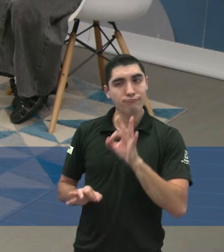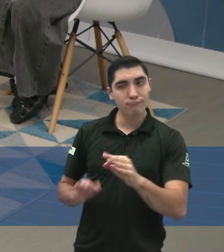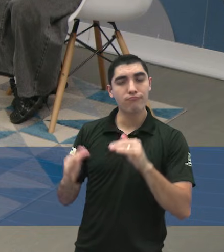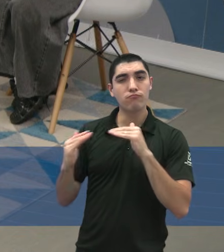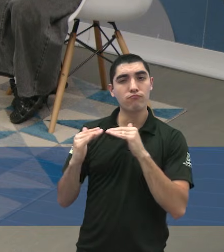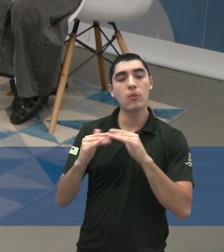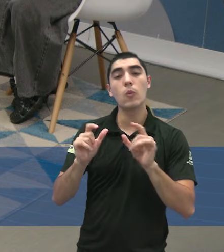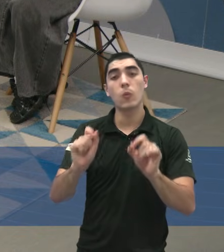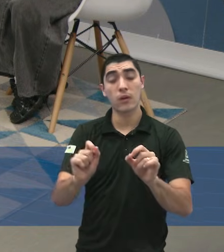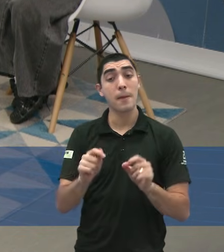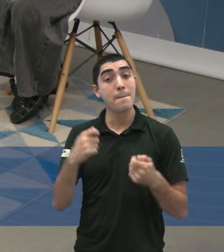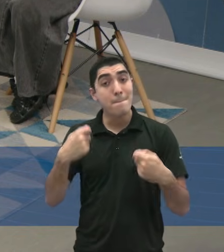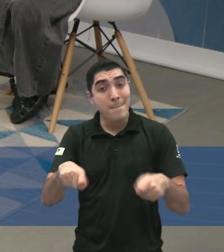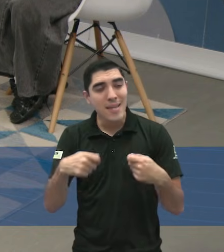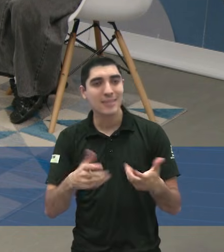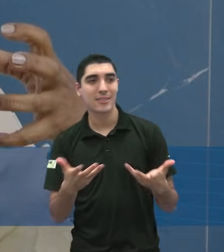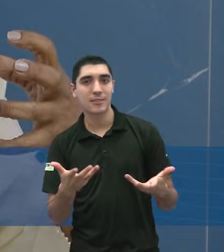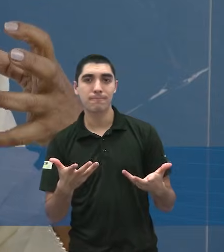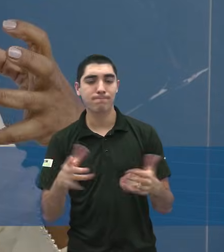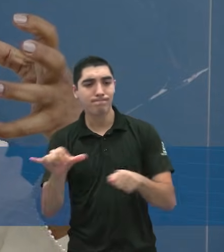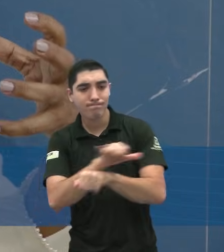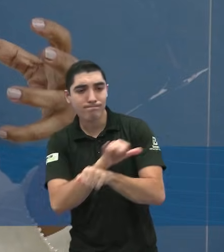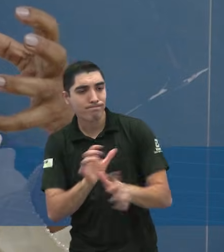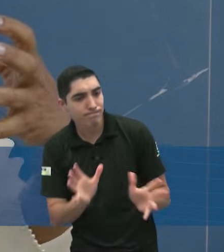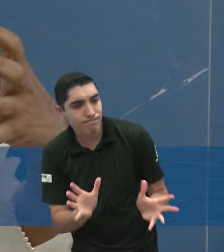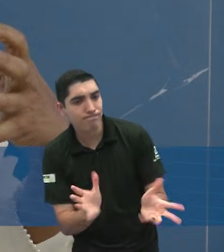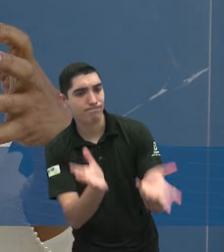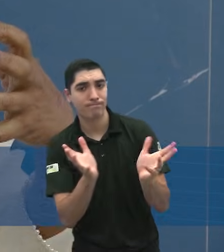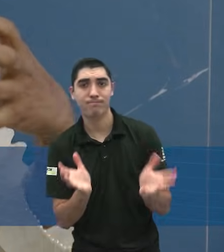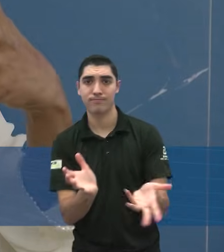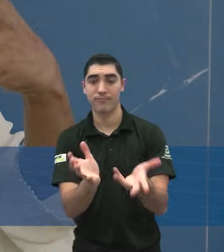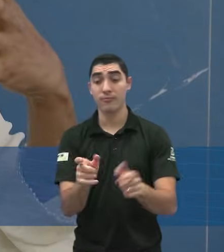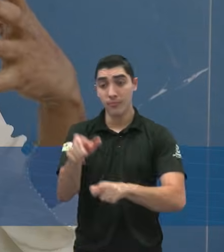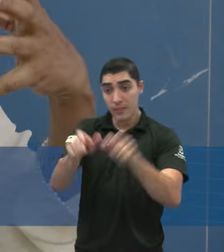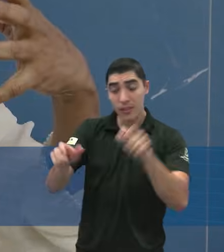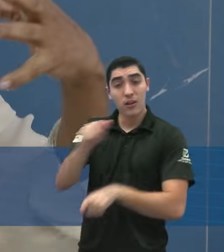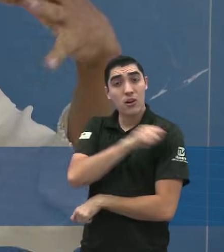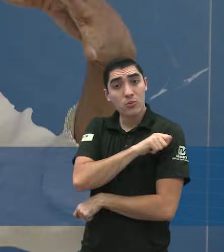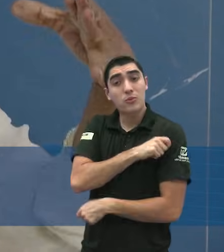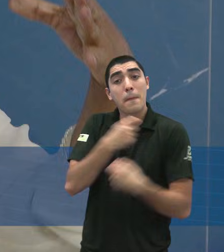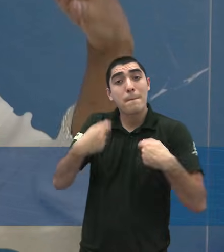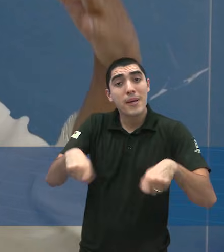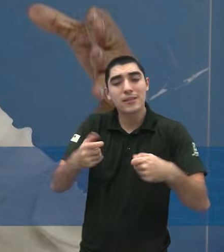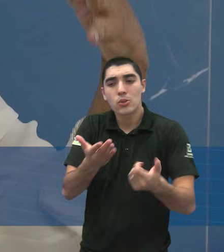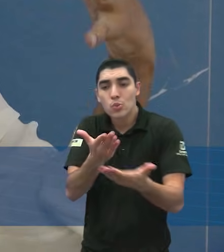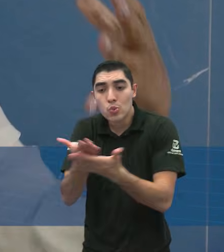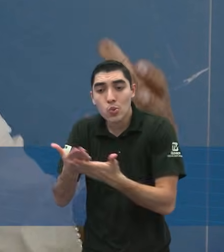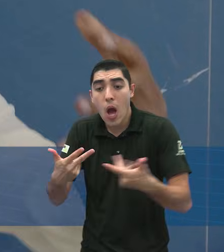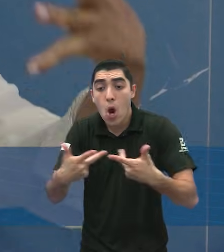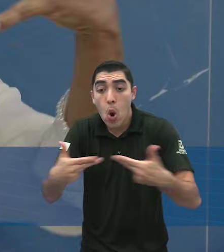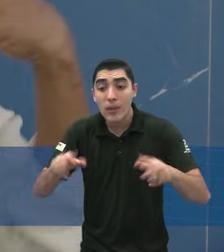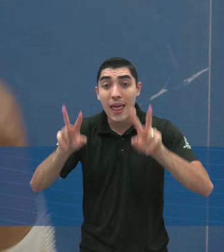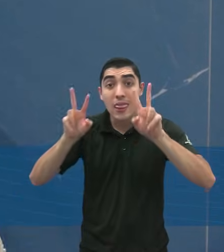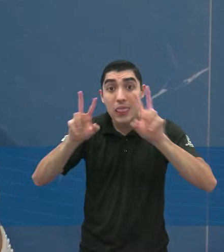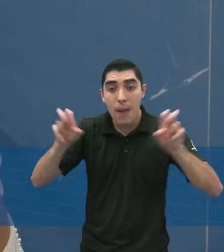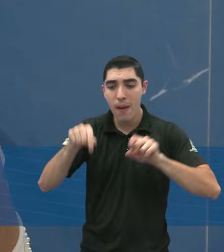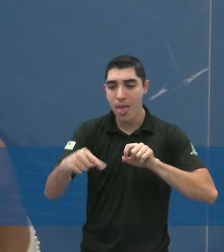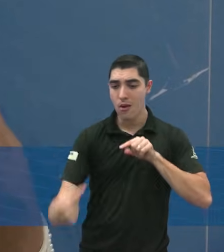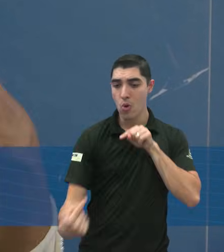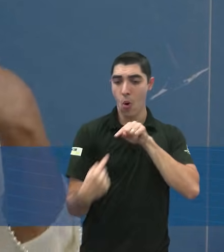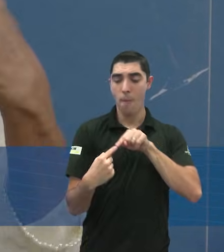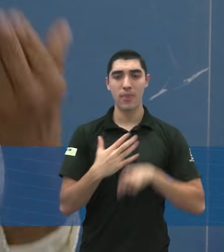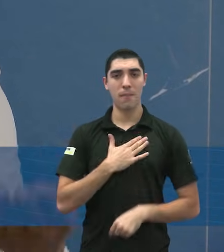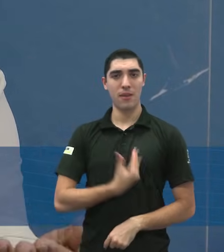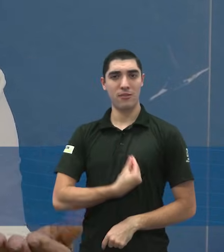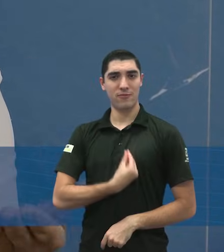essa motivação. Eu tenho que estudar algo que faça sentido para mim, que